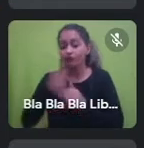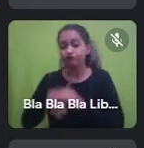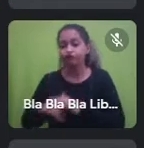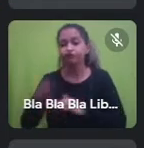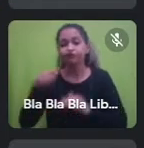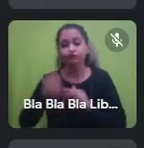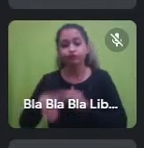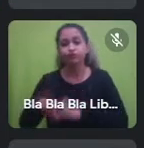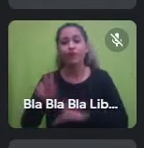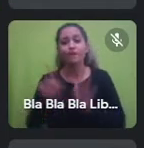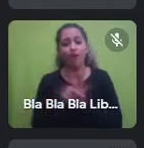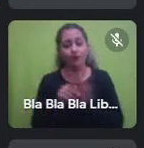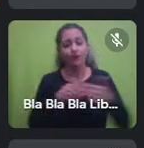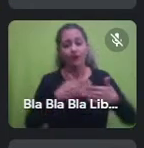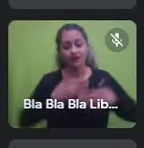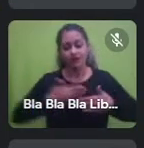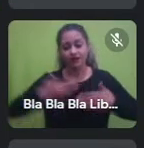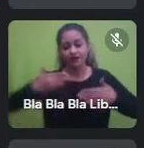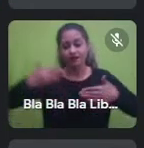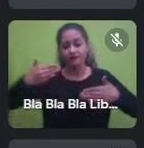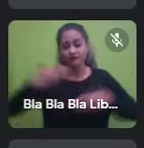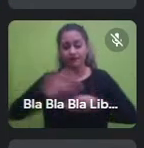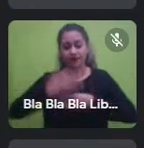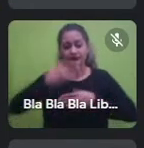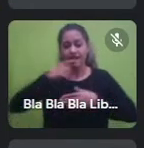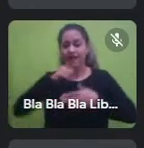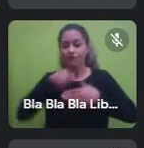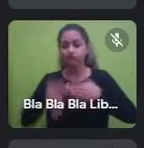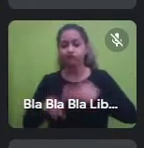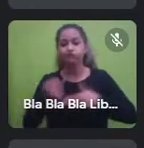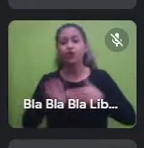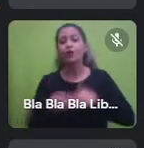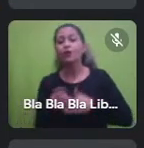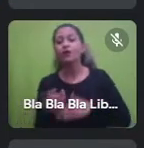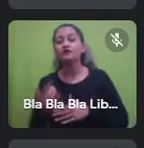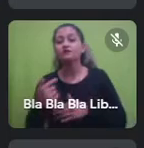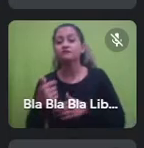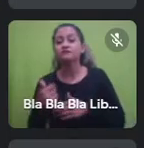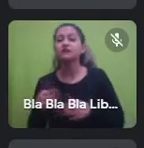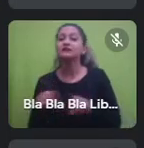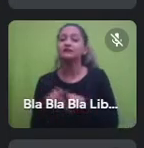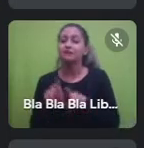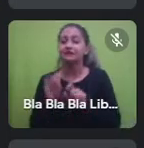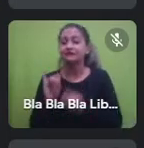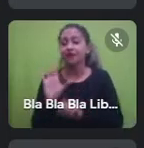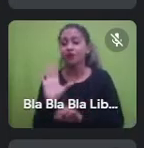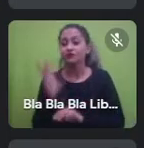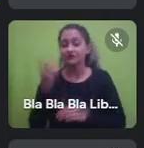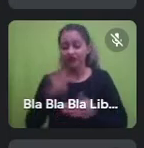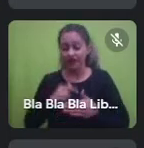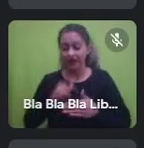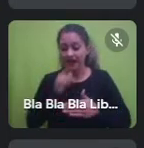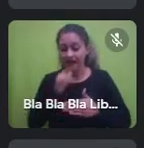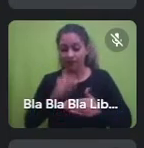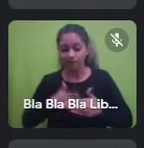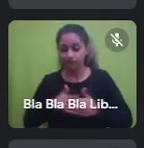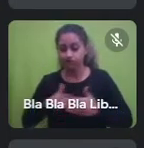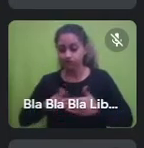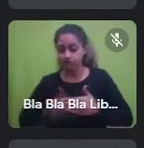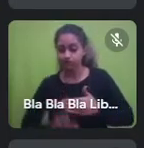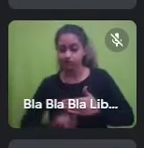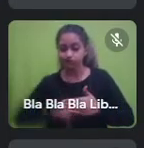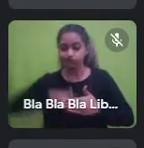vindo daquela barragem, e ainda você tem que considerar possível transbordamento da barragem, para